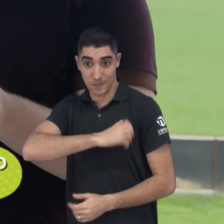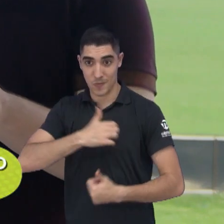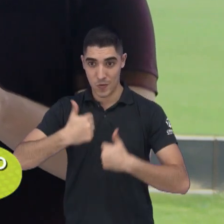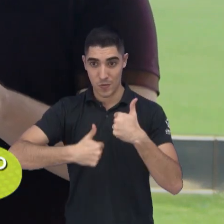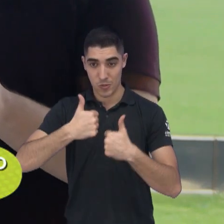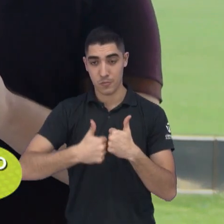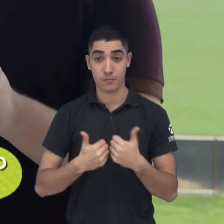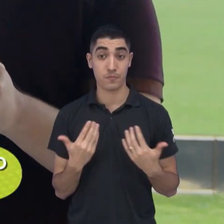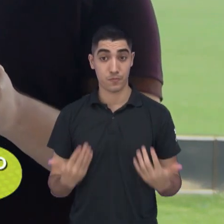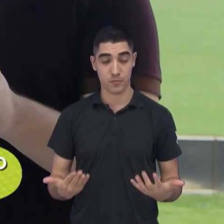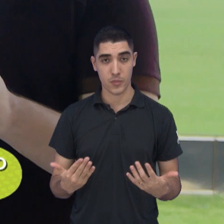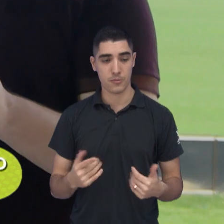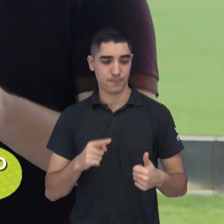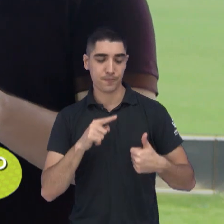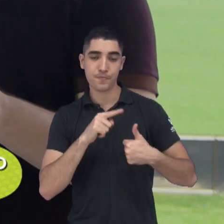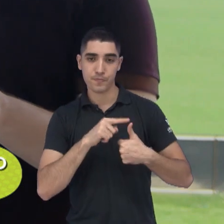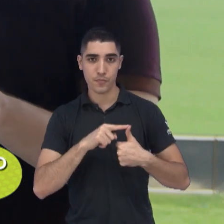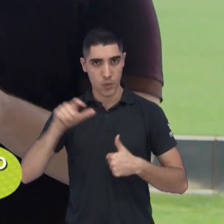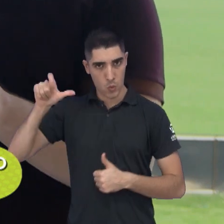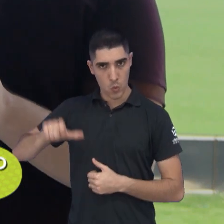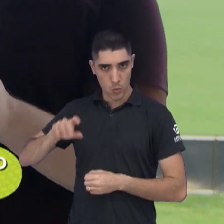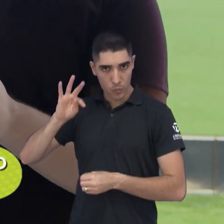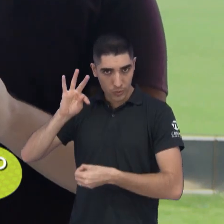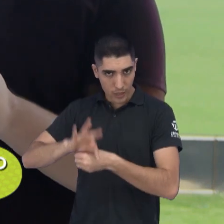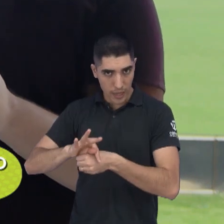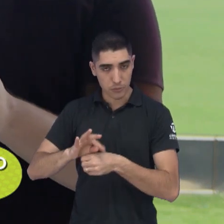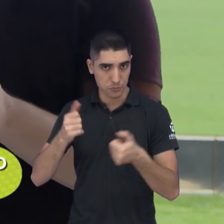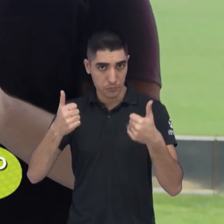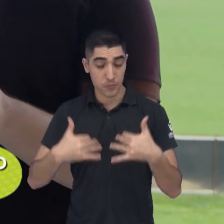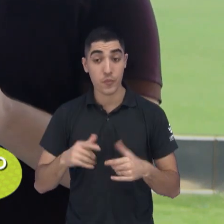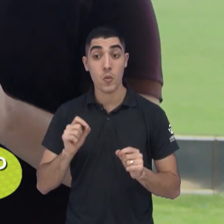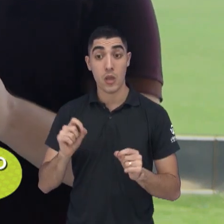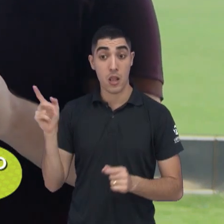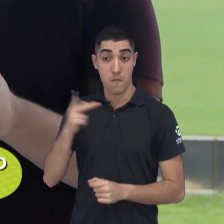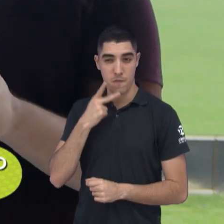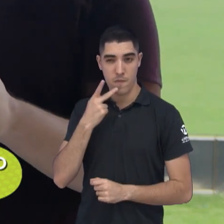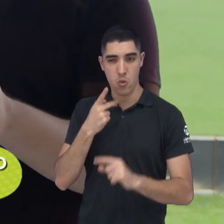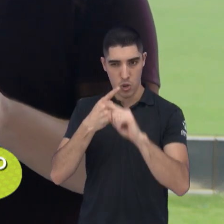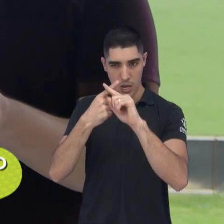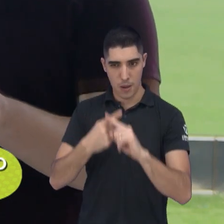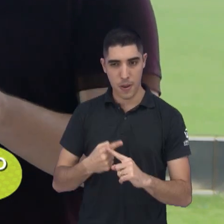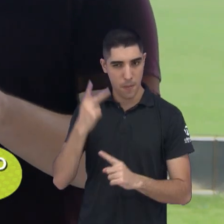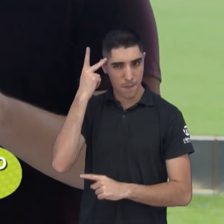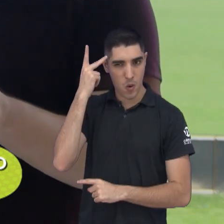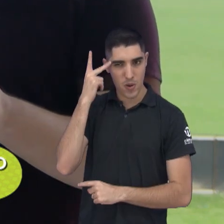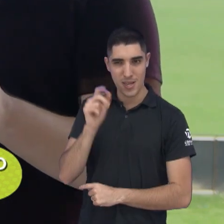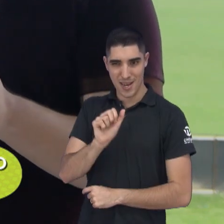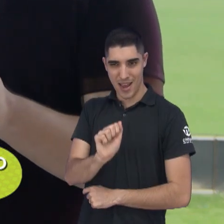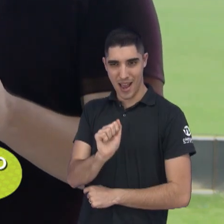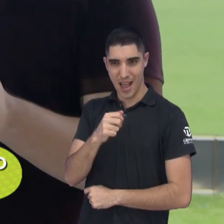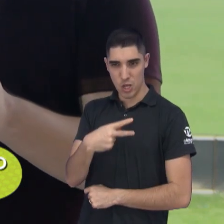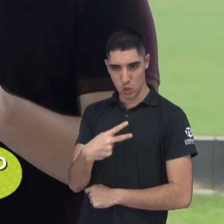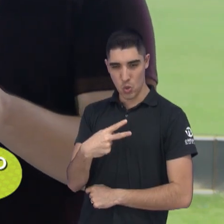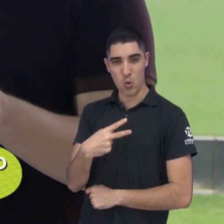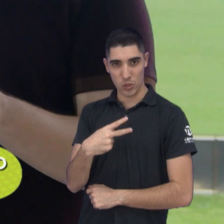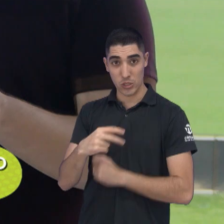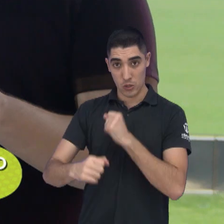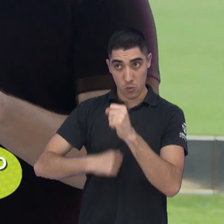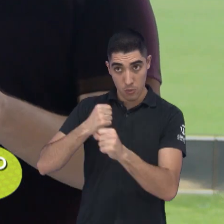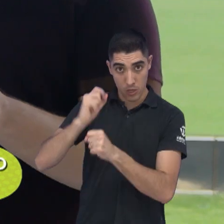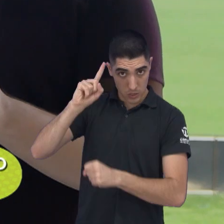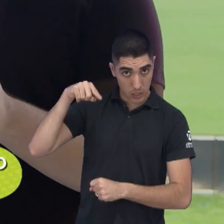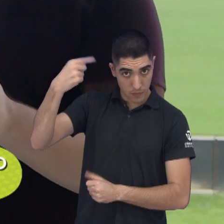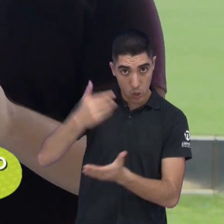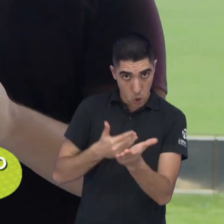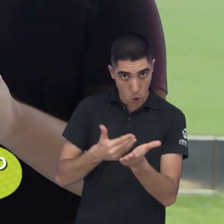Vamos começar falando do treinador, do Moacir Júnior, e ele classificou a Série A2, a divisão que o São José jogará no primeiro semestre de 2025,